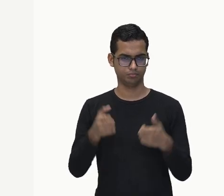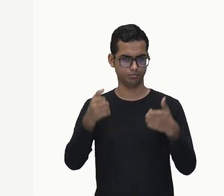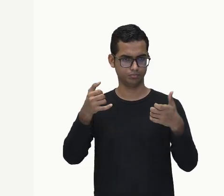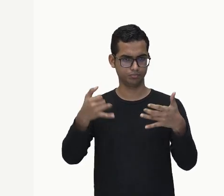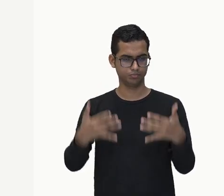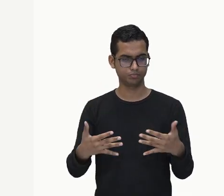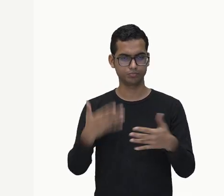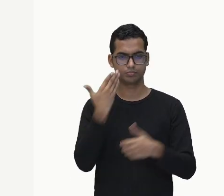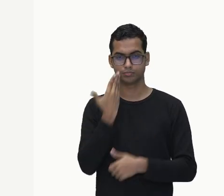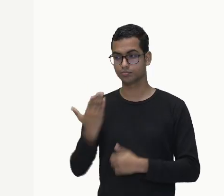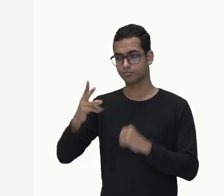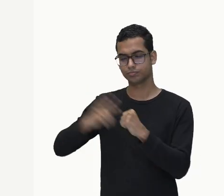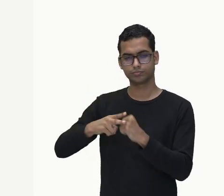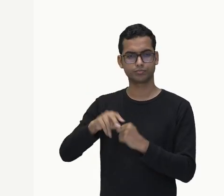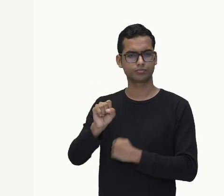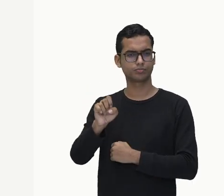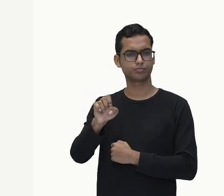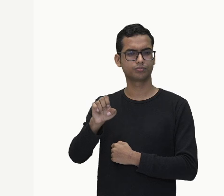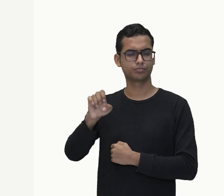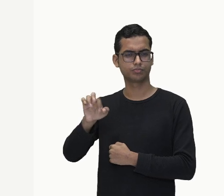somente aqui a explicação do verbo ser.